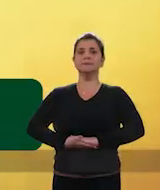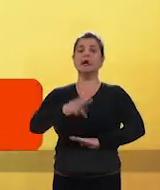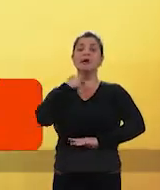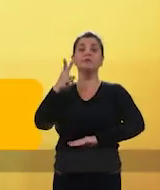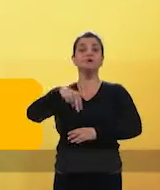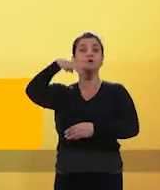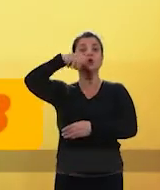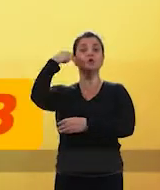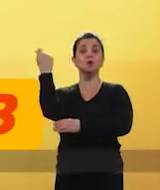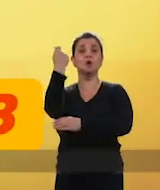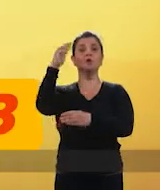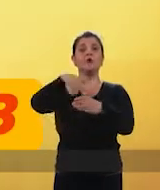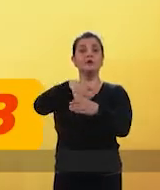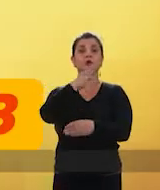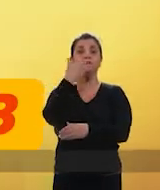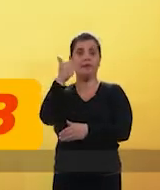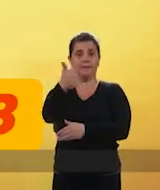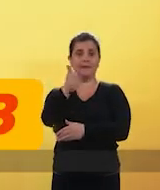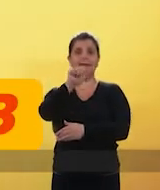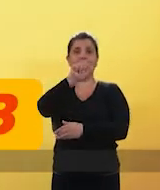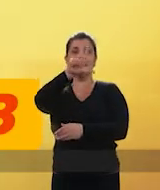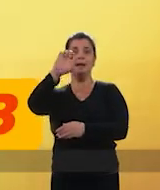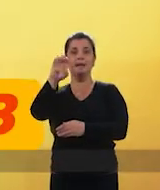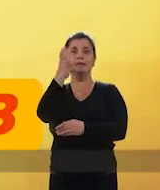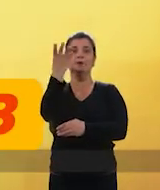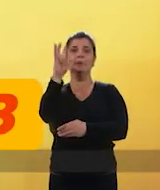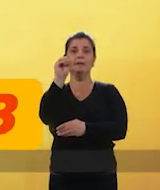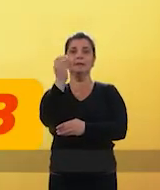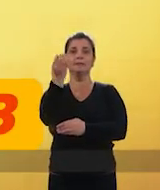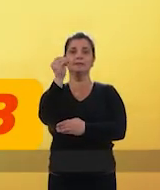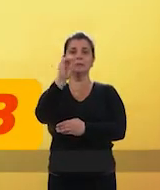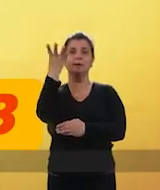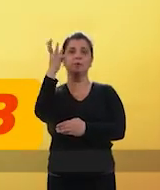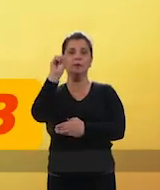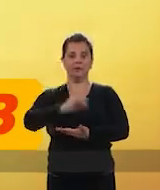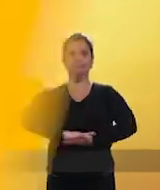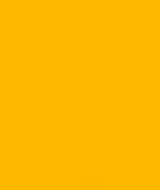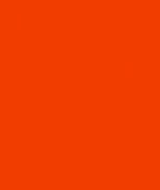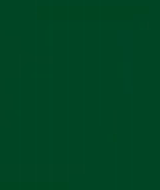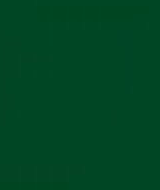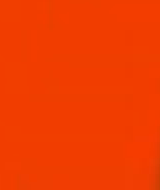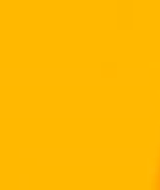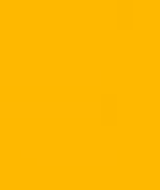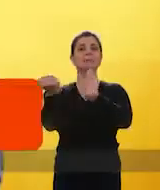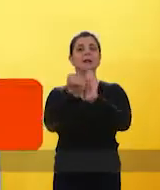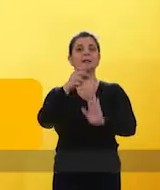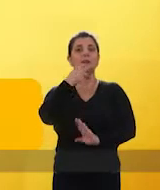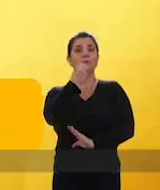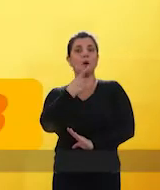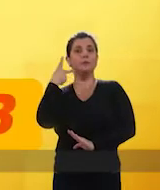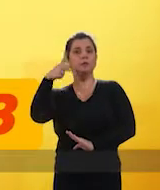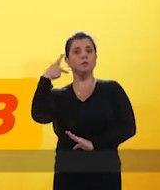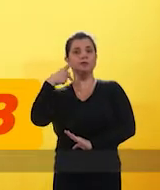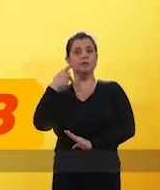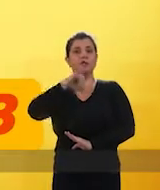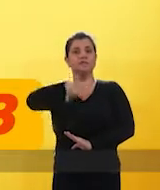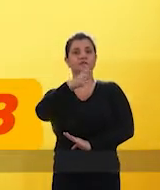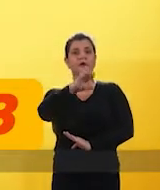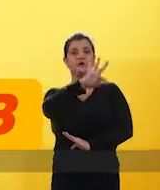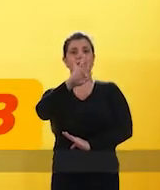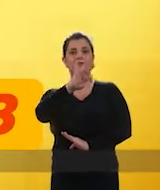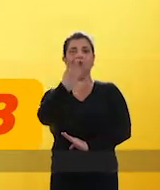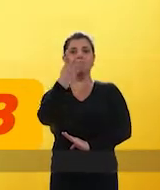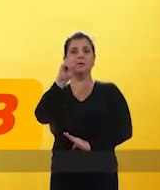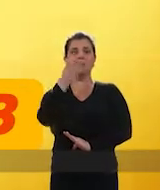A Voz do Norte Gaúcho, um voto que vale a pena, álida aos outros, 40-0-40. Com as marcas da Boa Política, Jeff